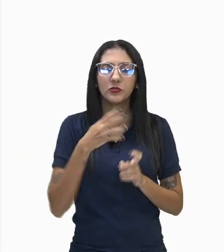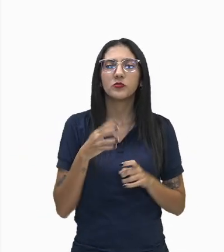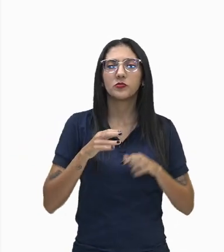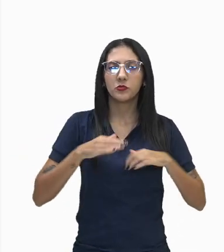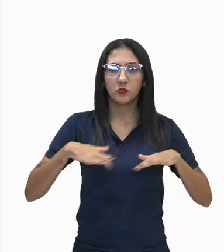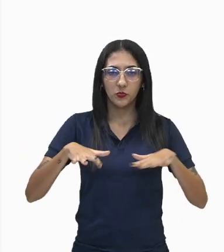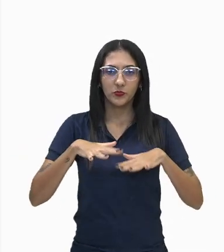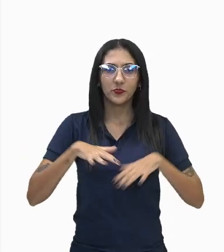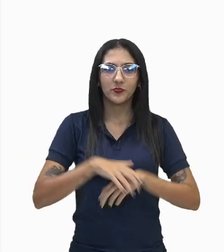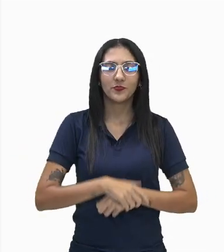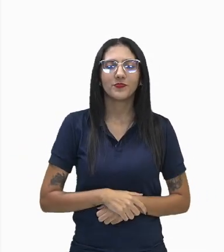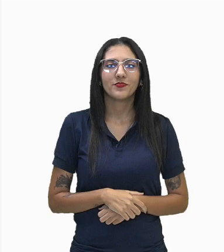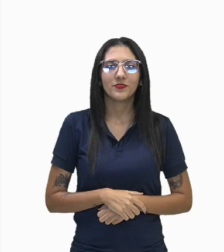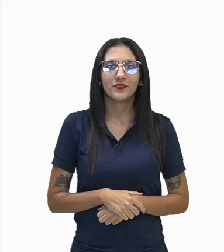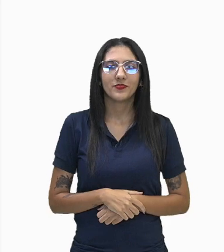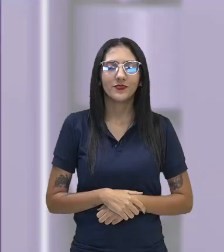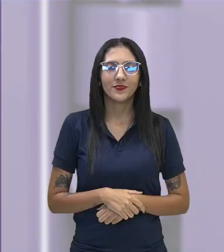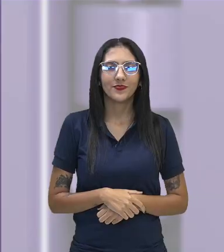do mito.